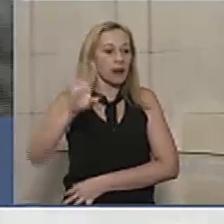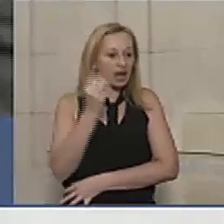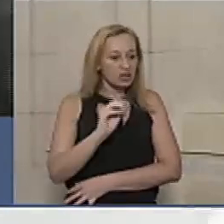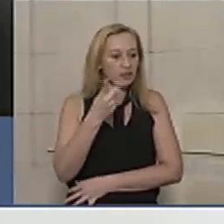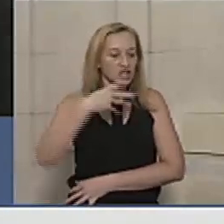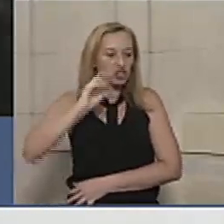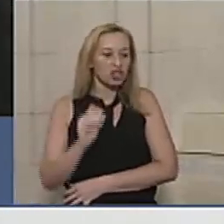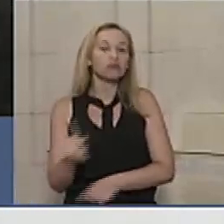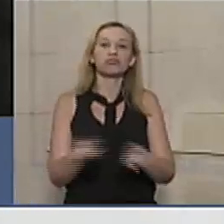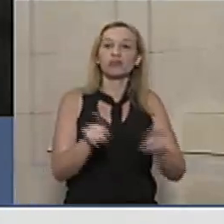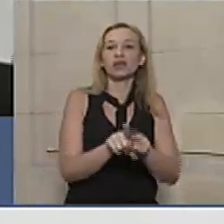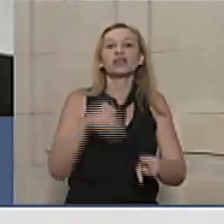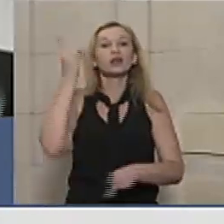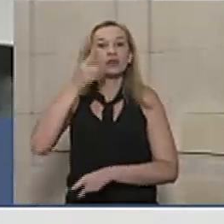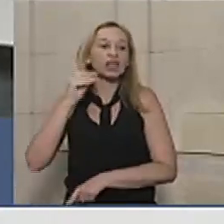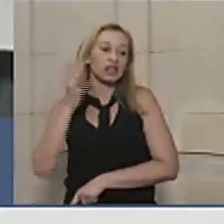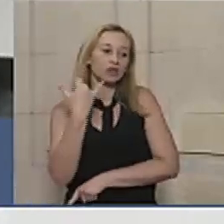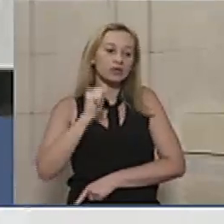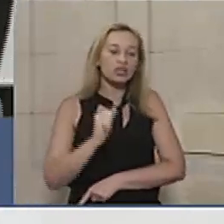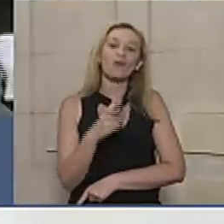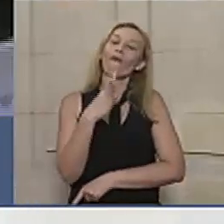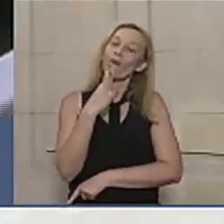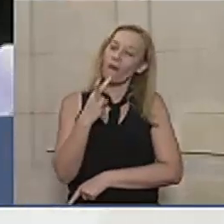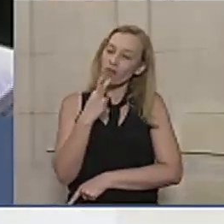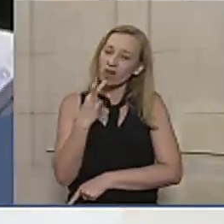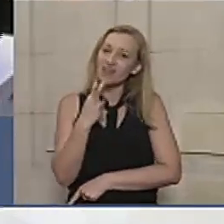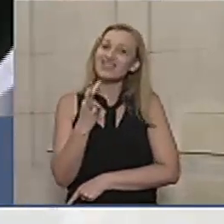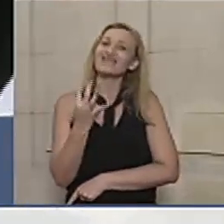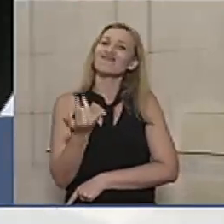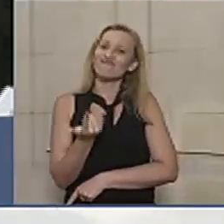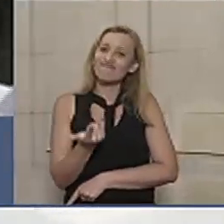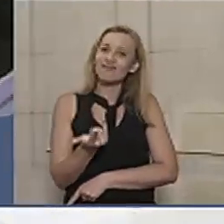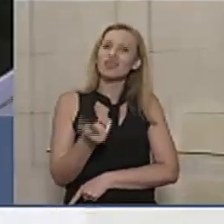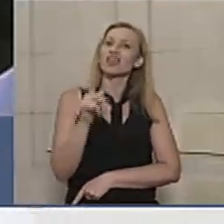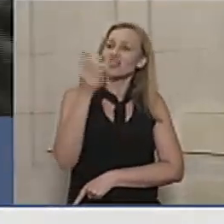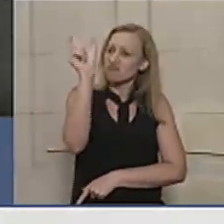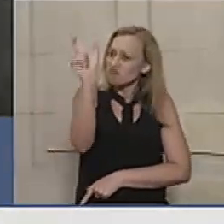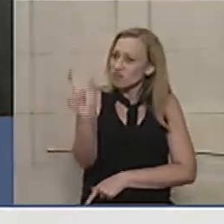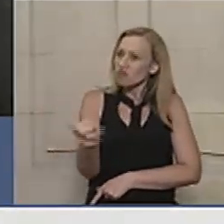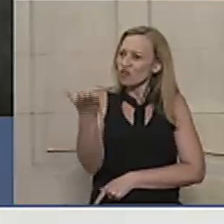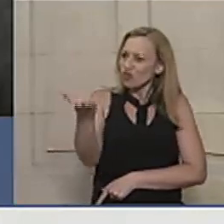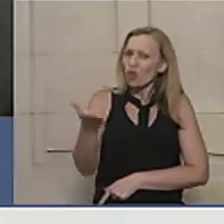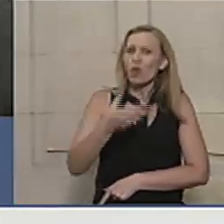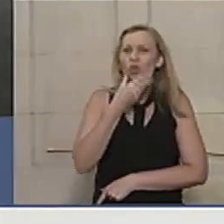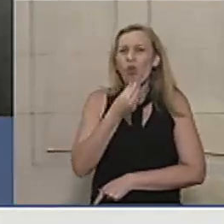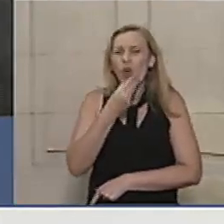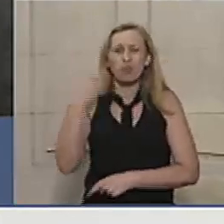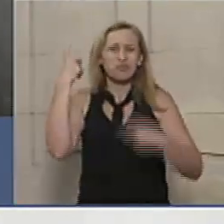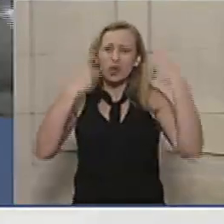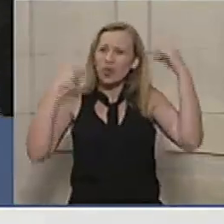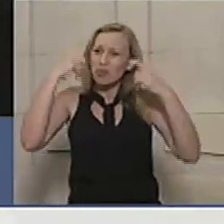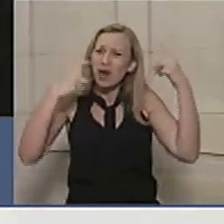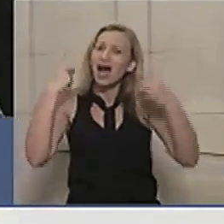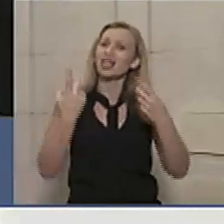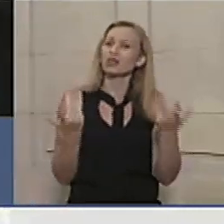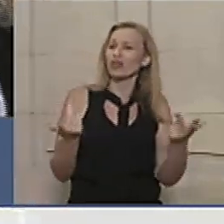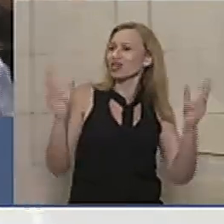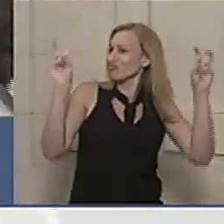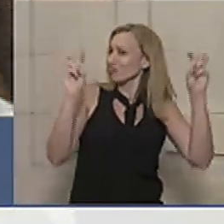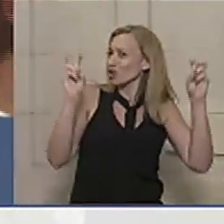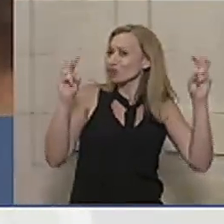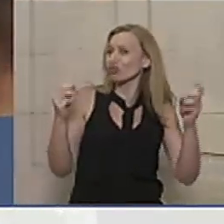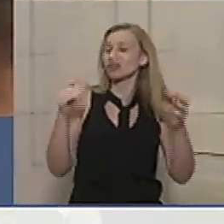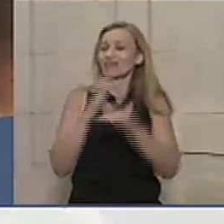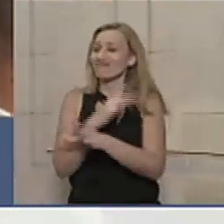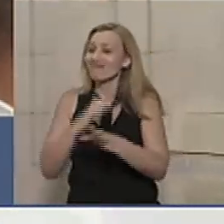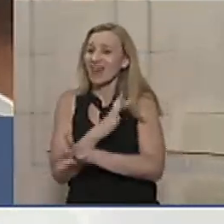a deputada Lucinha, o conhecem. Ele foi um parlamentar preocupado com as questões da cidade do Rio de